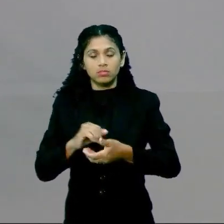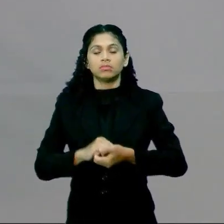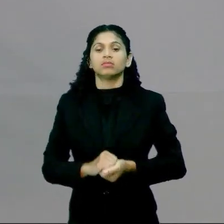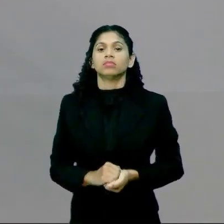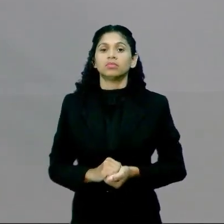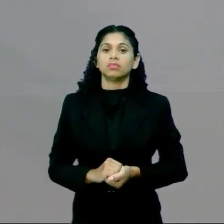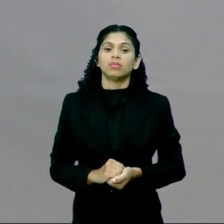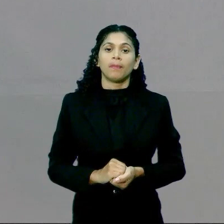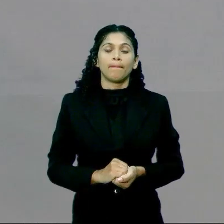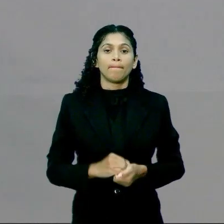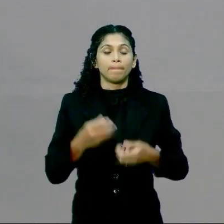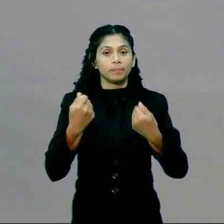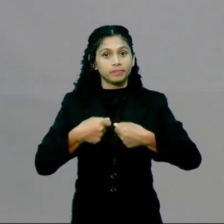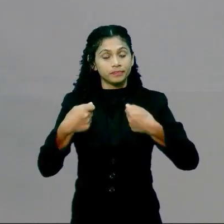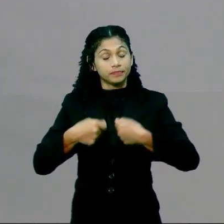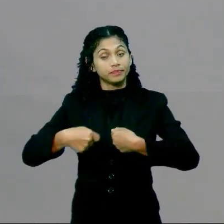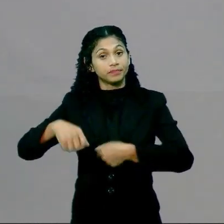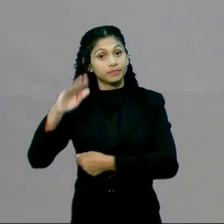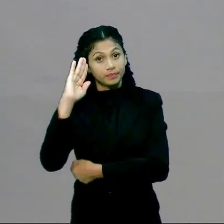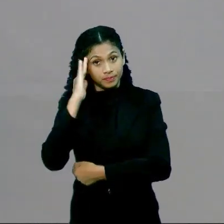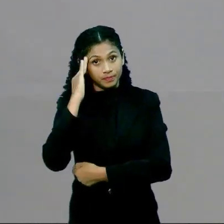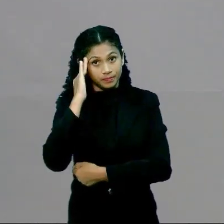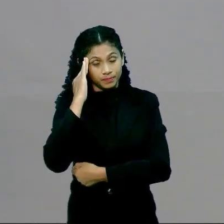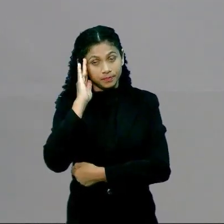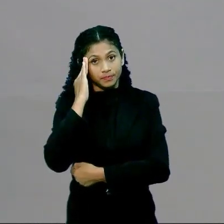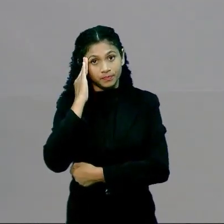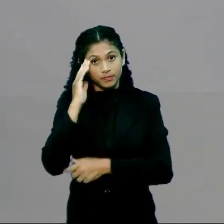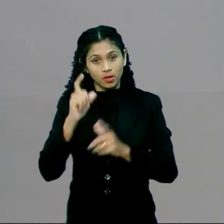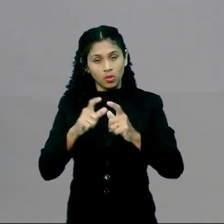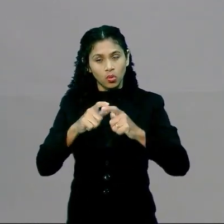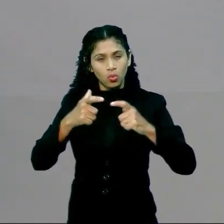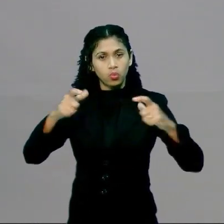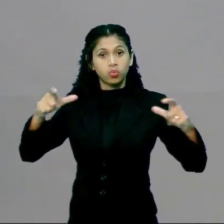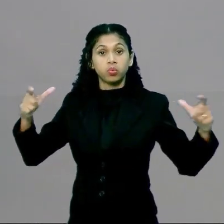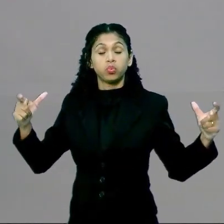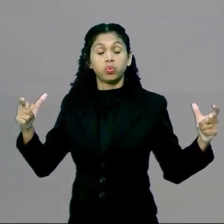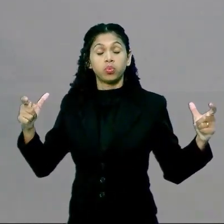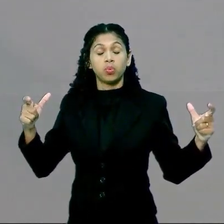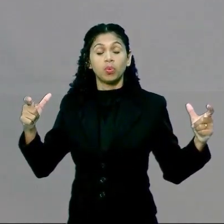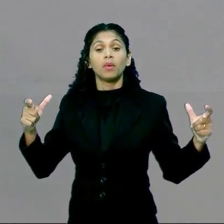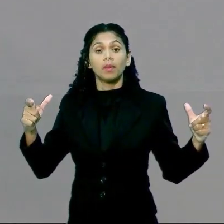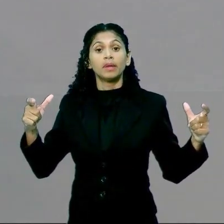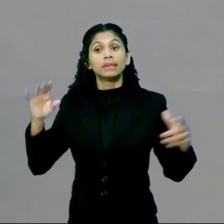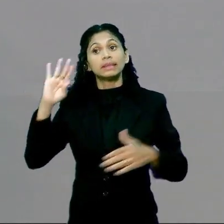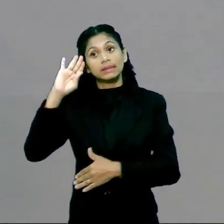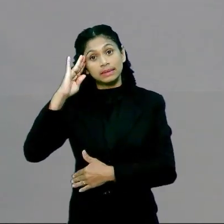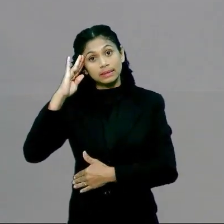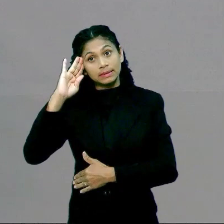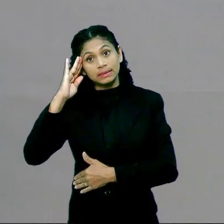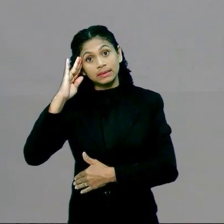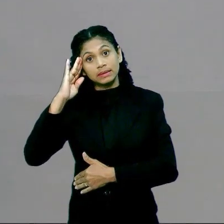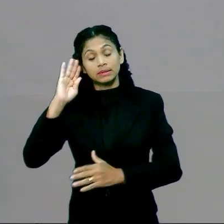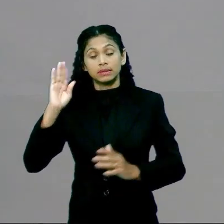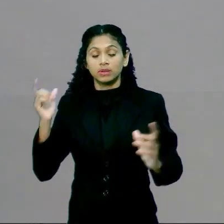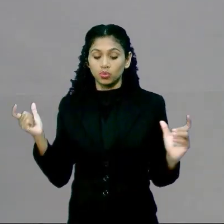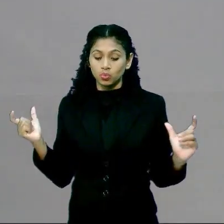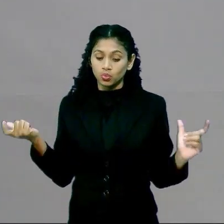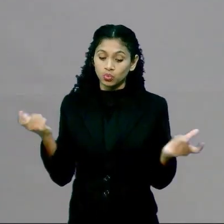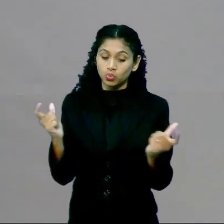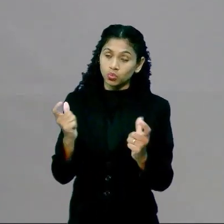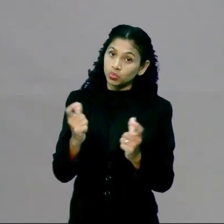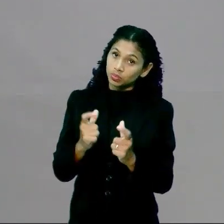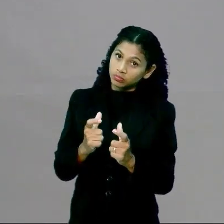essa compreensão macro, né? Para podermos entender o micro. Tanto é que hoje, né, o